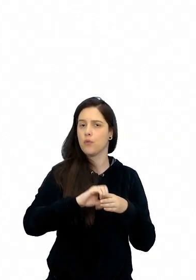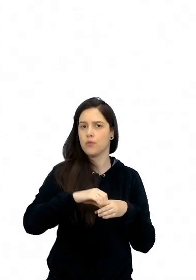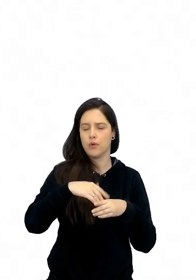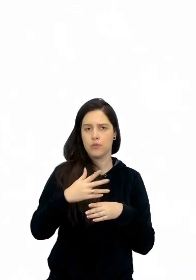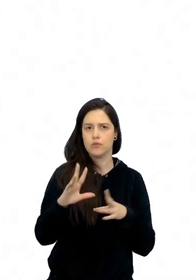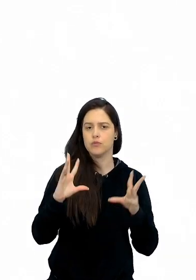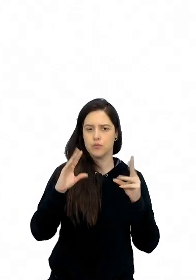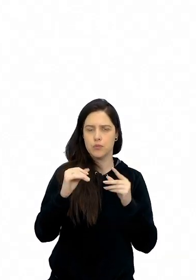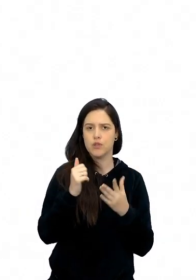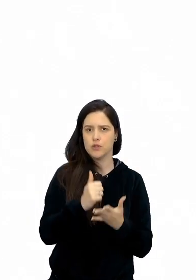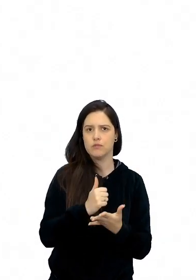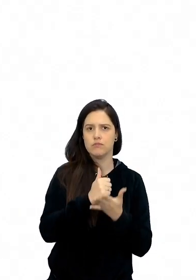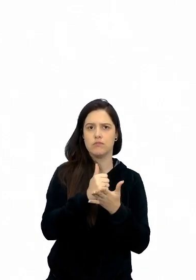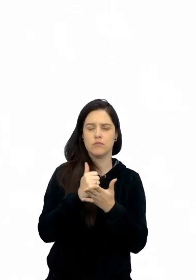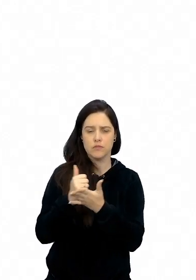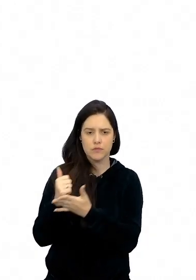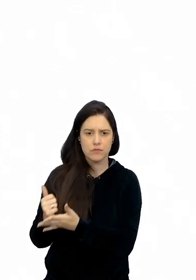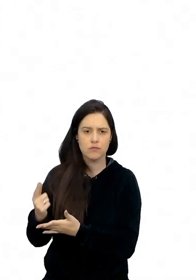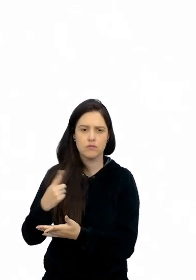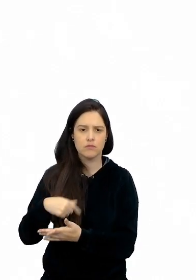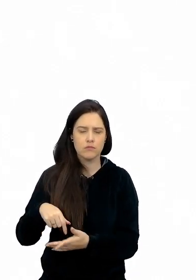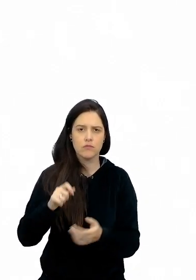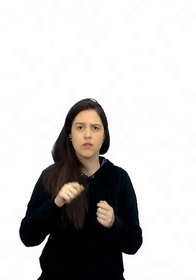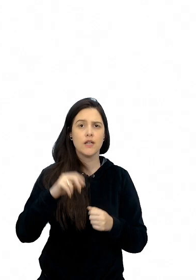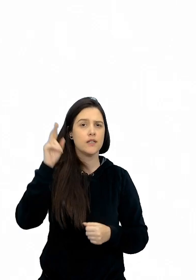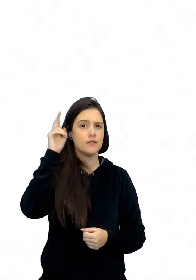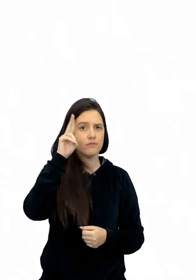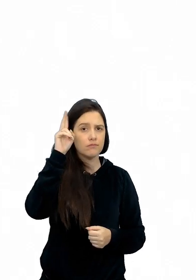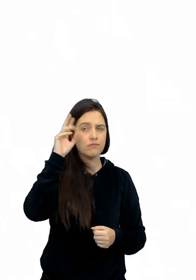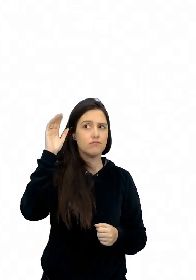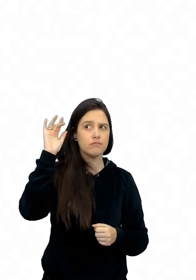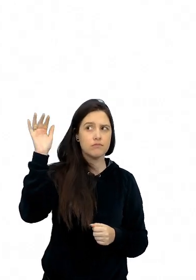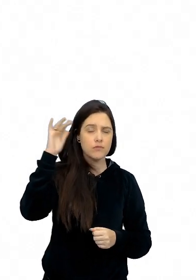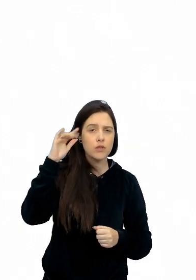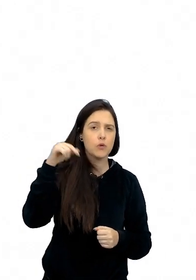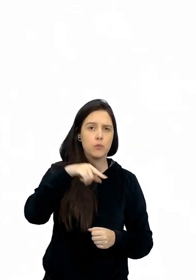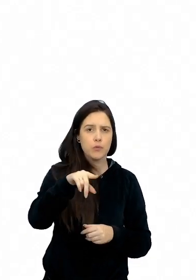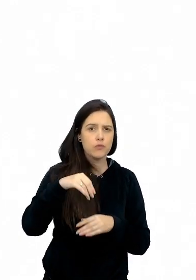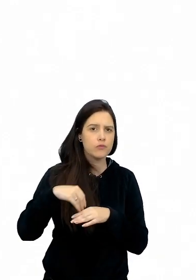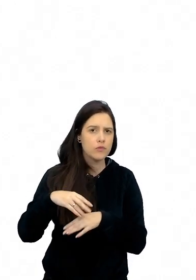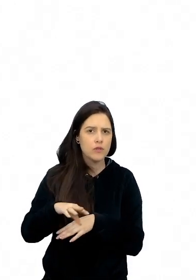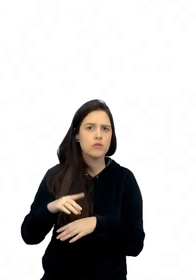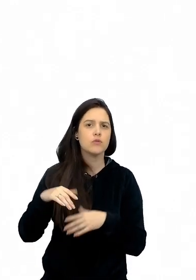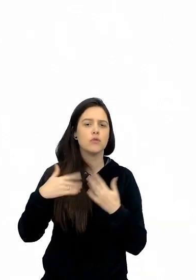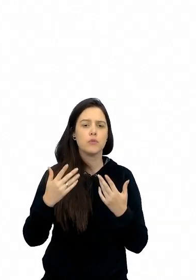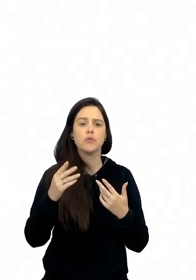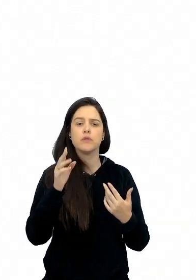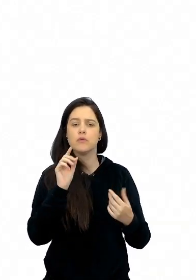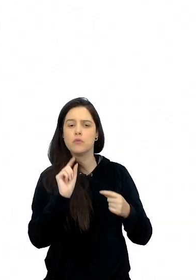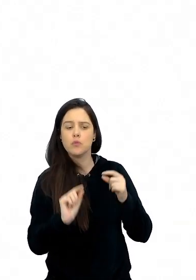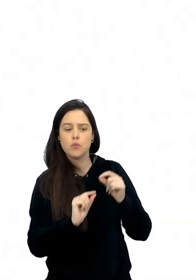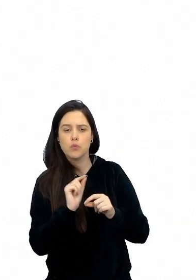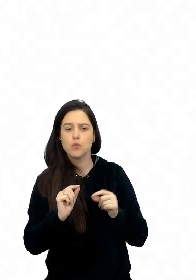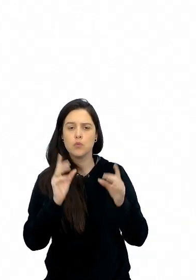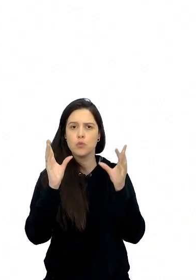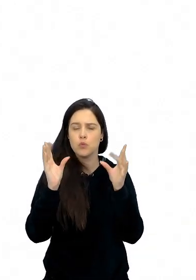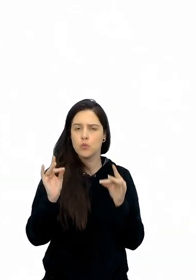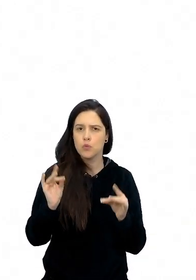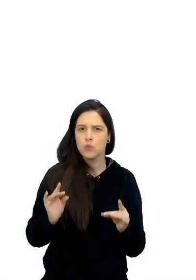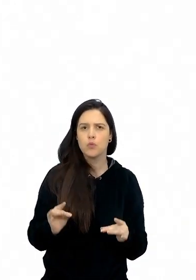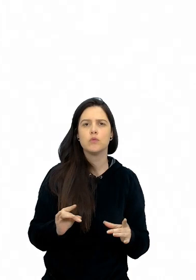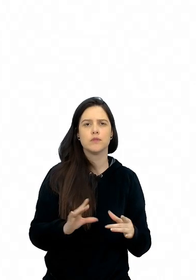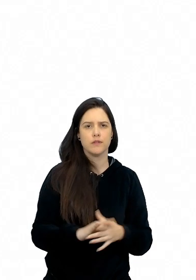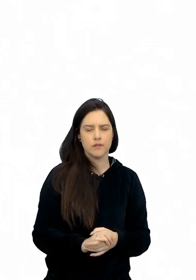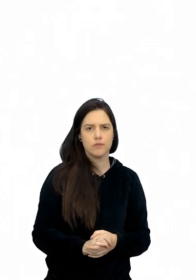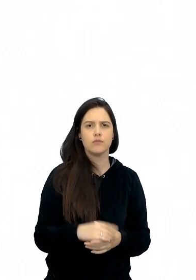gente fez um pequeno levantamento histórico ali, explicando para vocês que isso foi algo, né, trazido por Schumann,